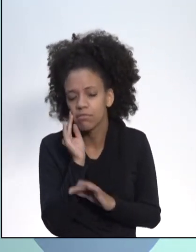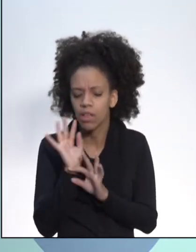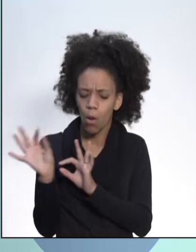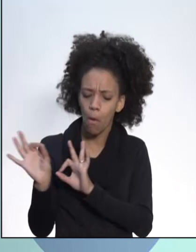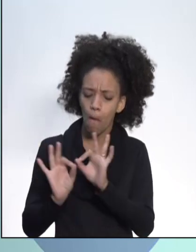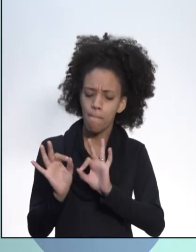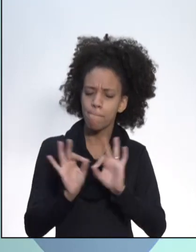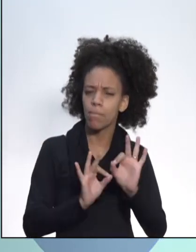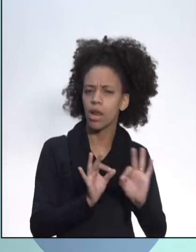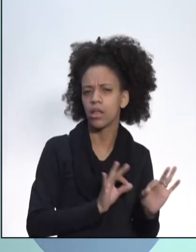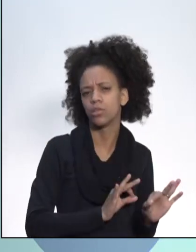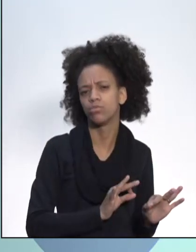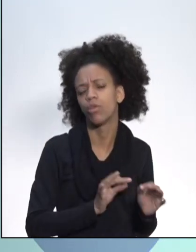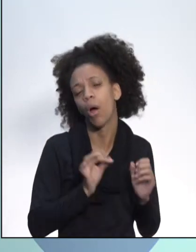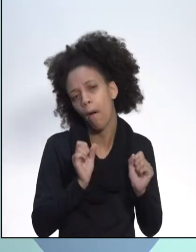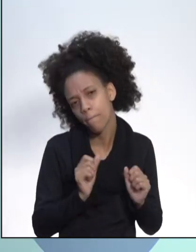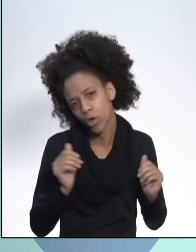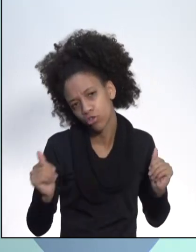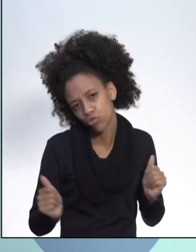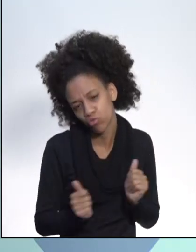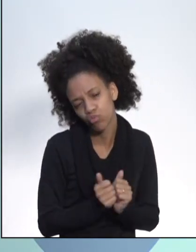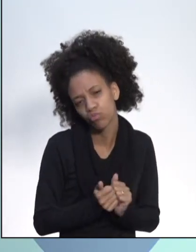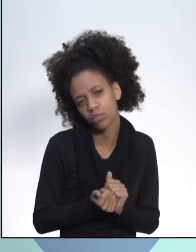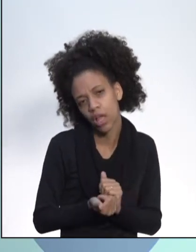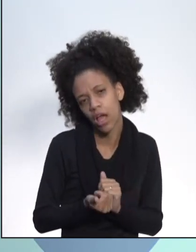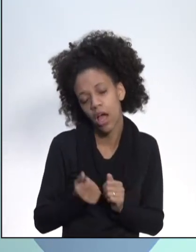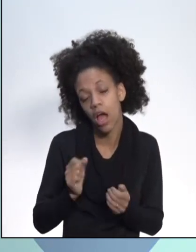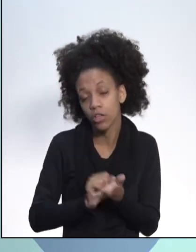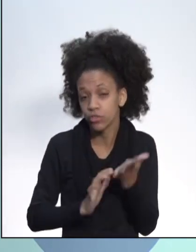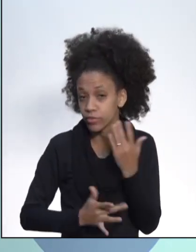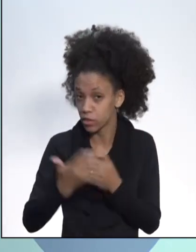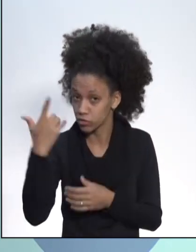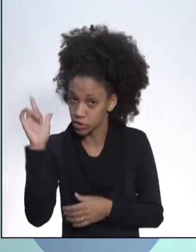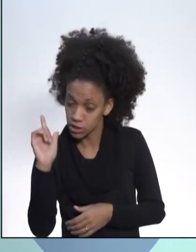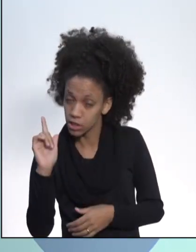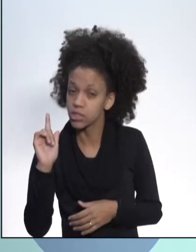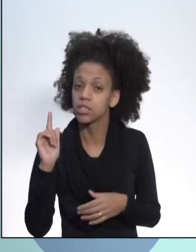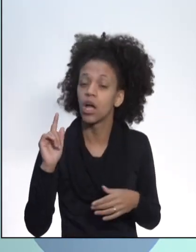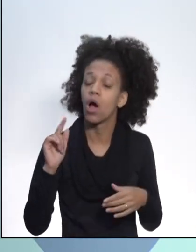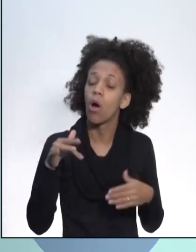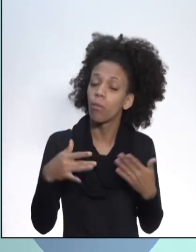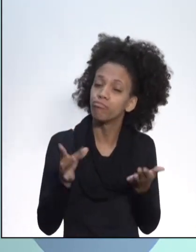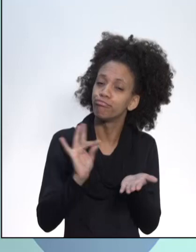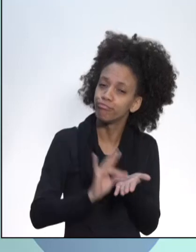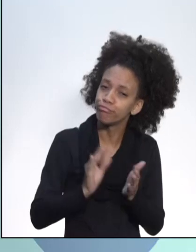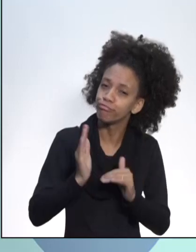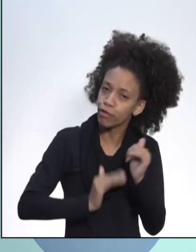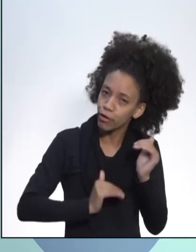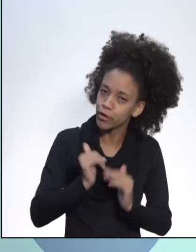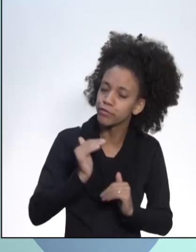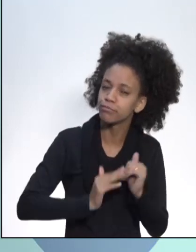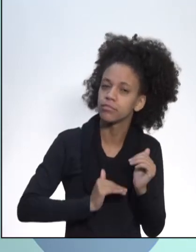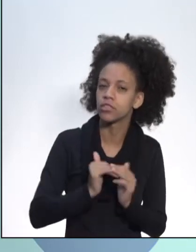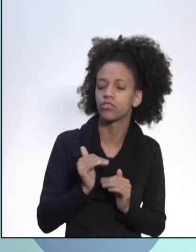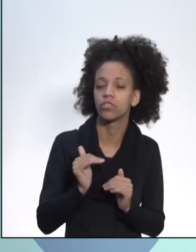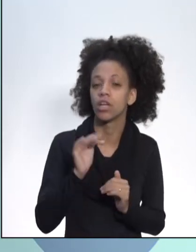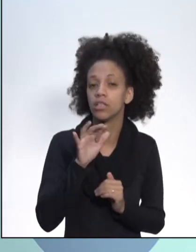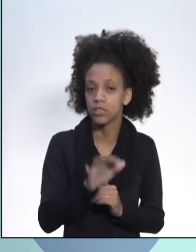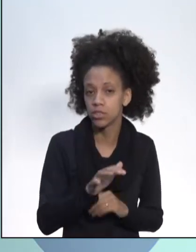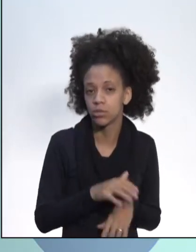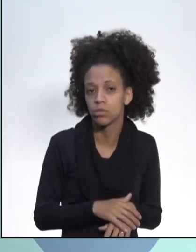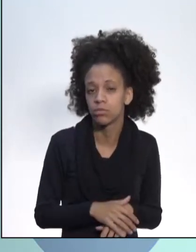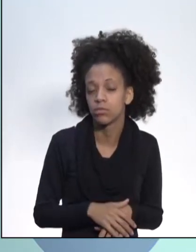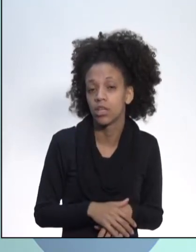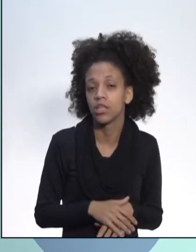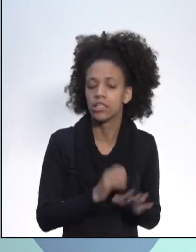plano. Podem juntar a atividade anterior, que é exatamente de como vocês vão colocar em prática isso,